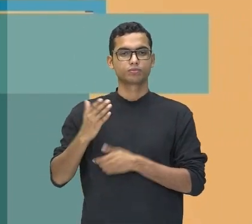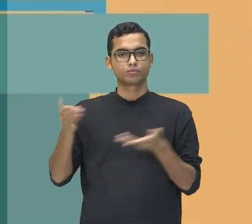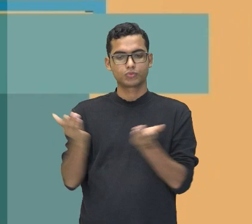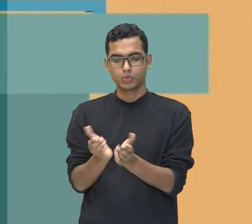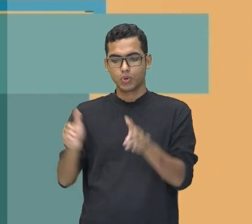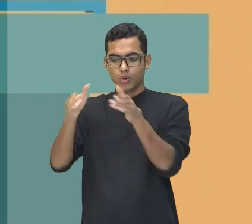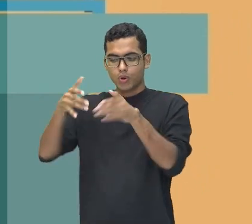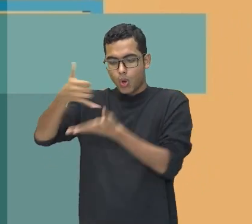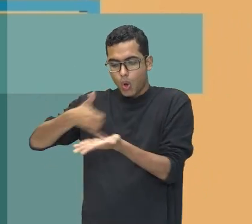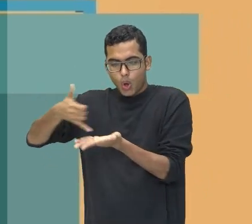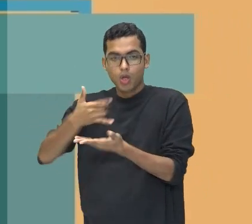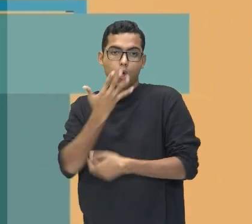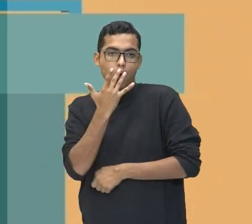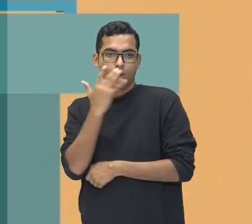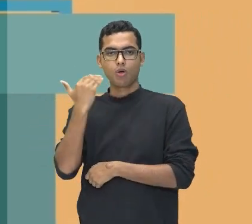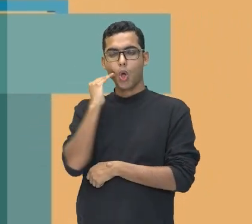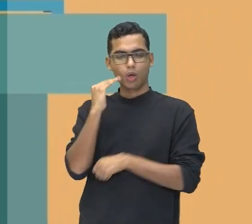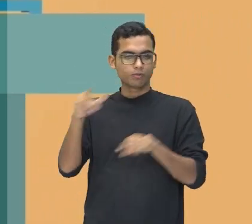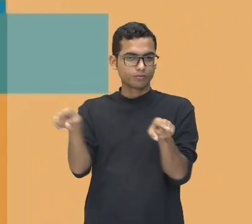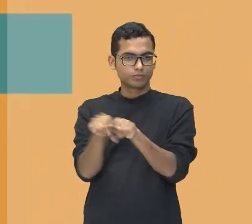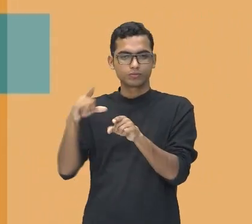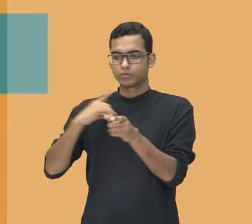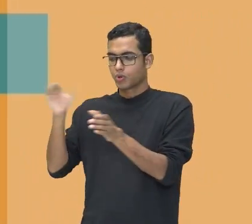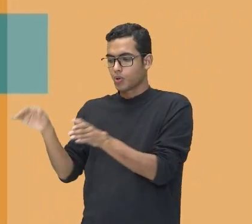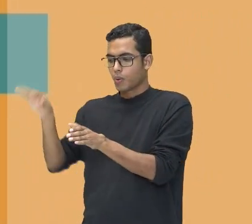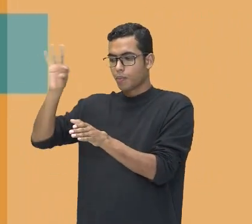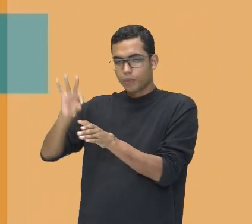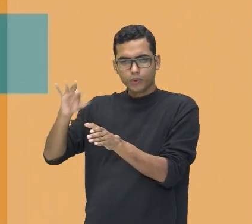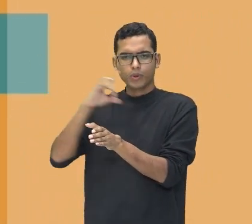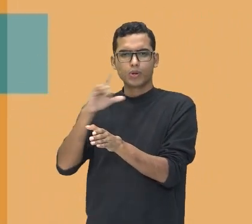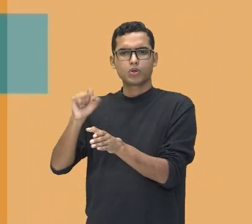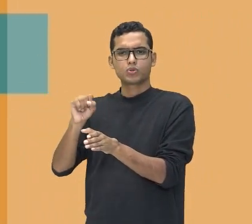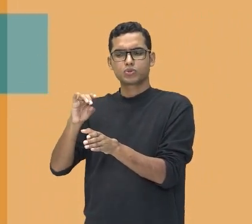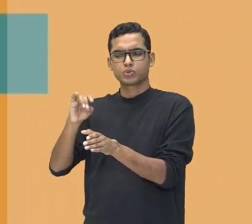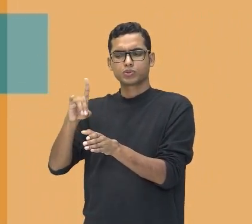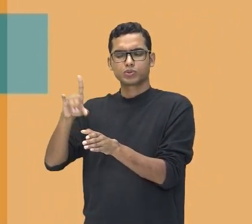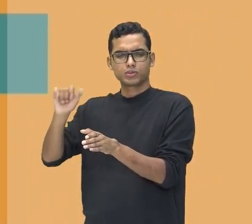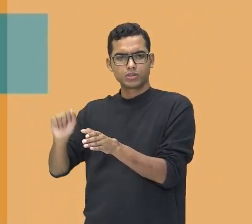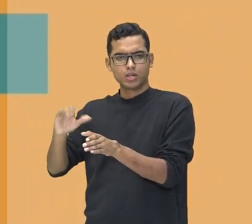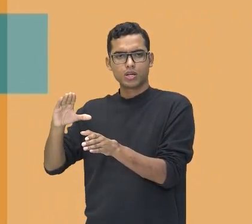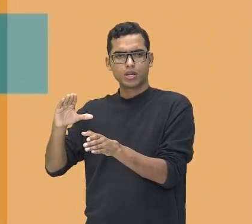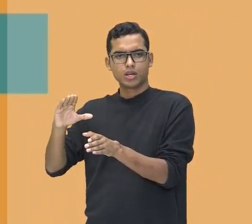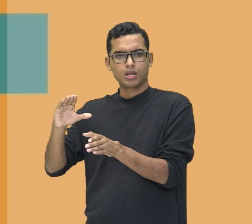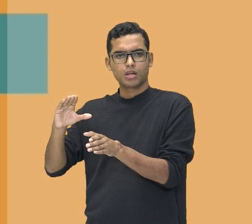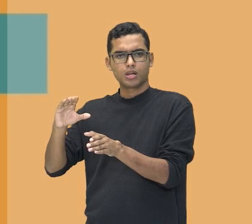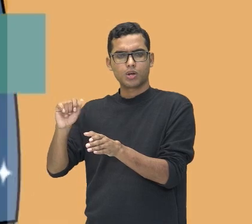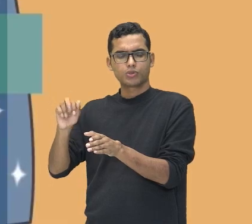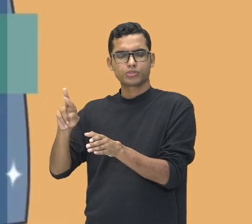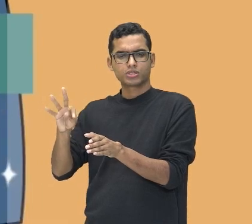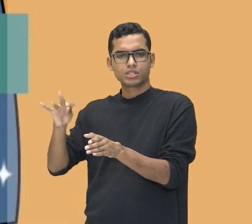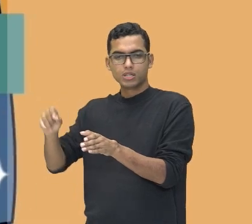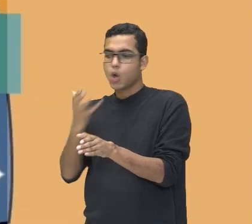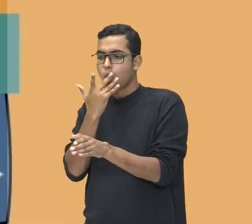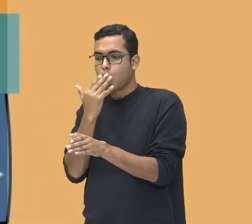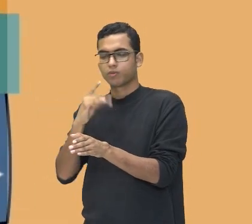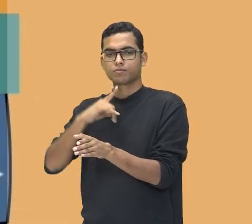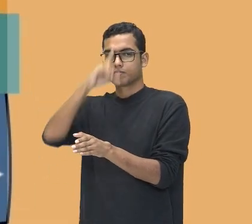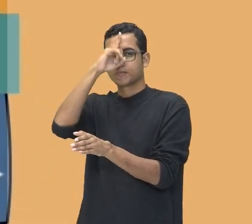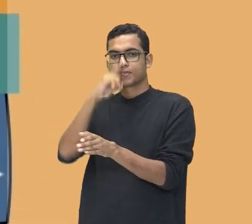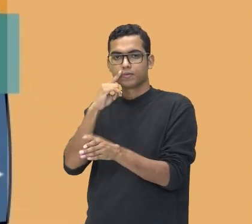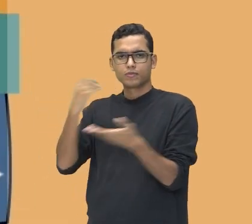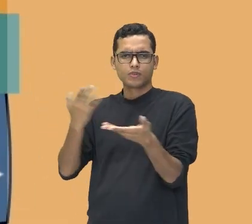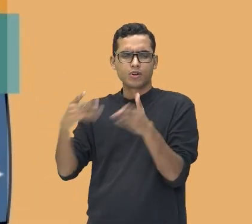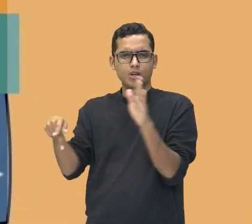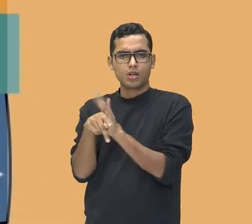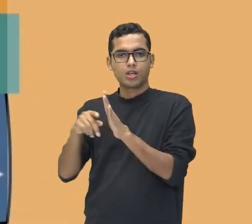Vinagre, cor rosa. Soda cáustica, cor azul. Leite de